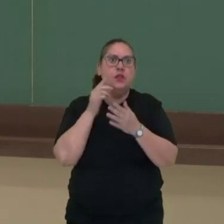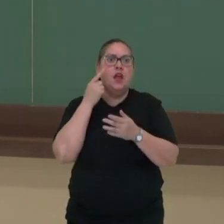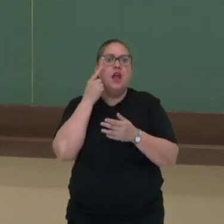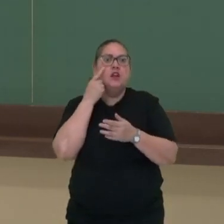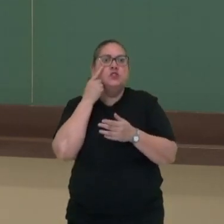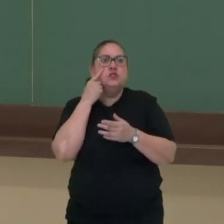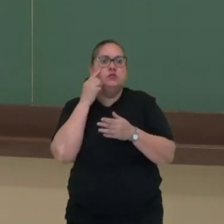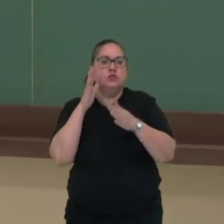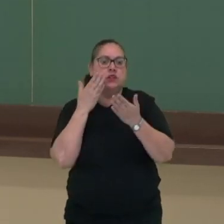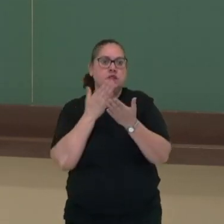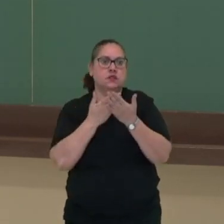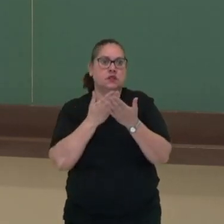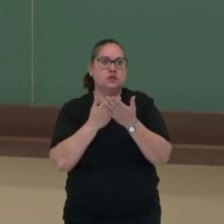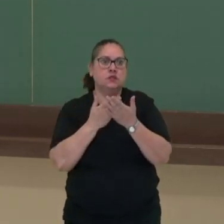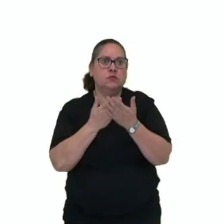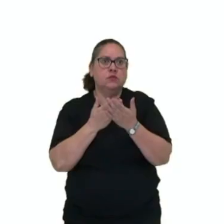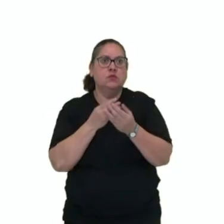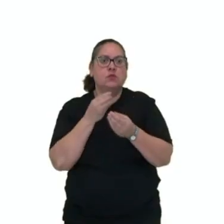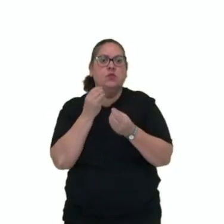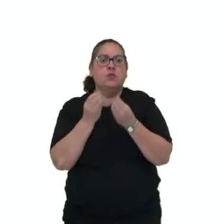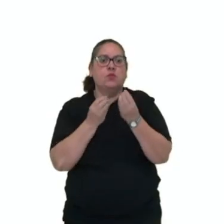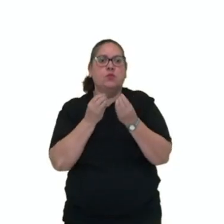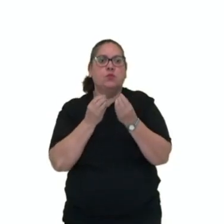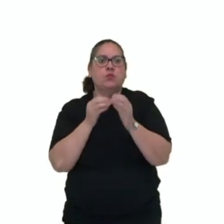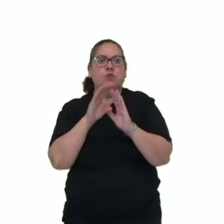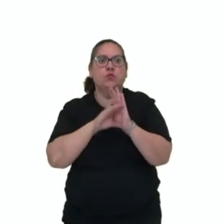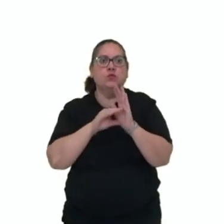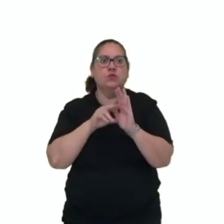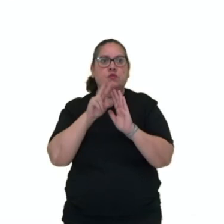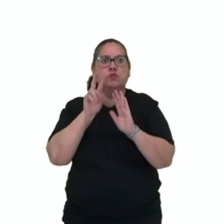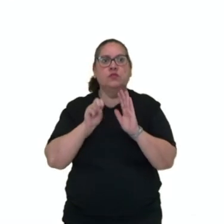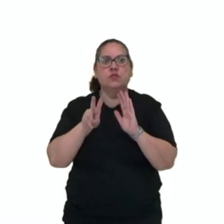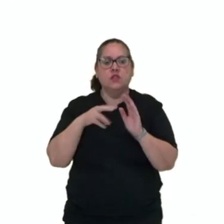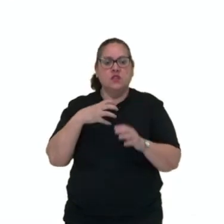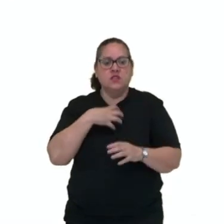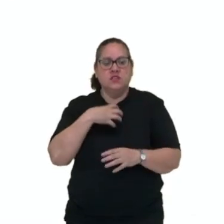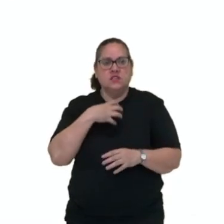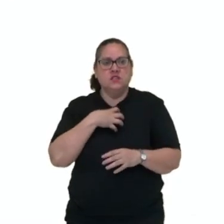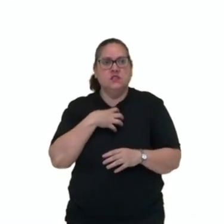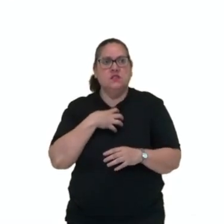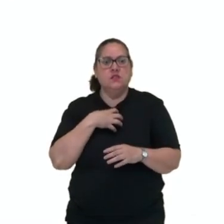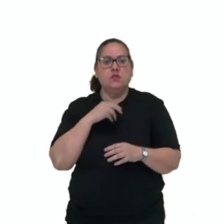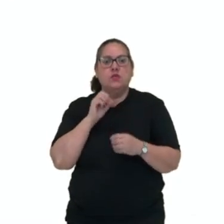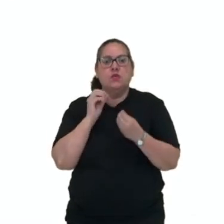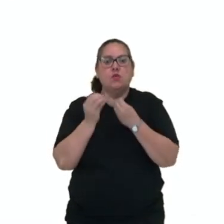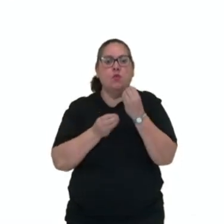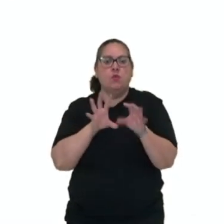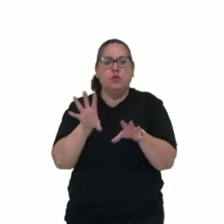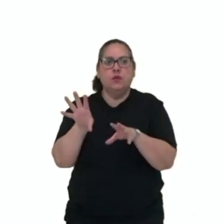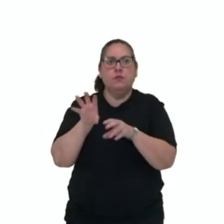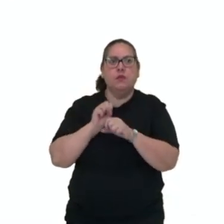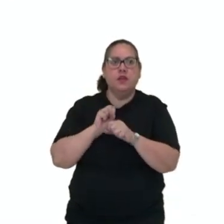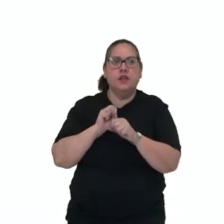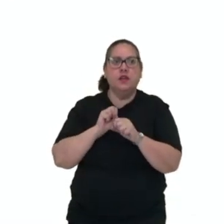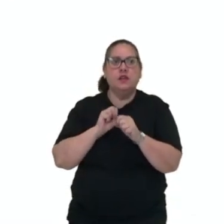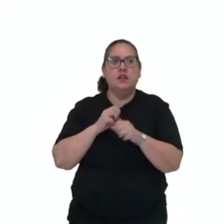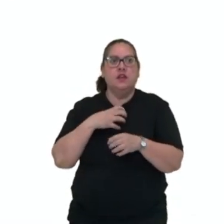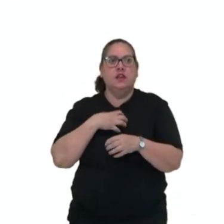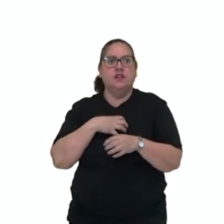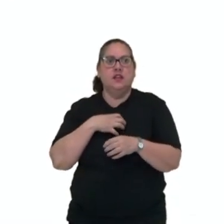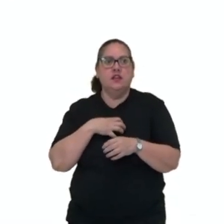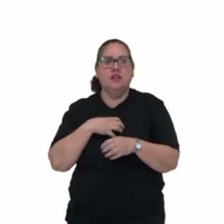Vimos nesta aula conceito de virose, principais sintomas e meios de transmissão da raiva,